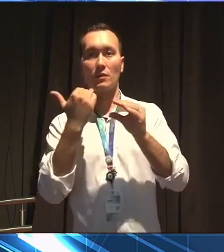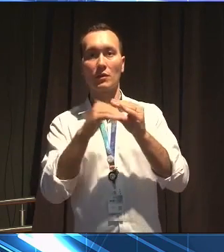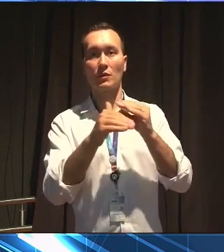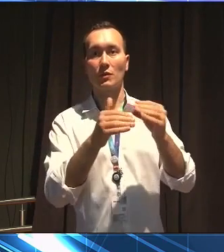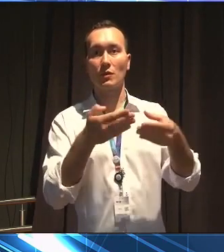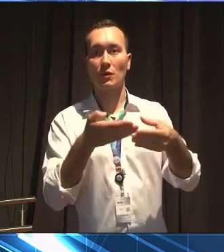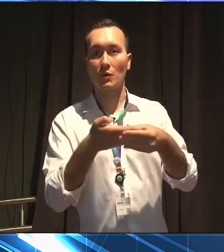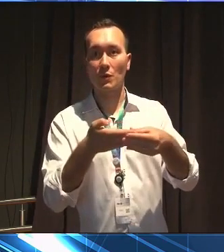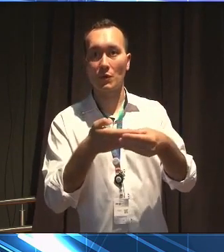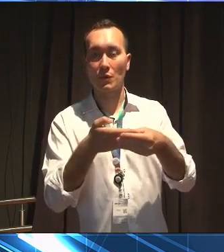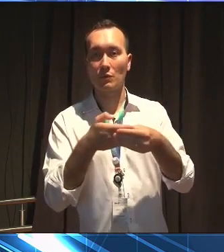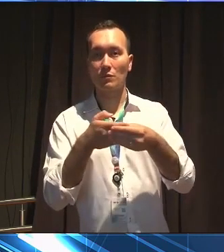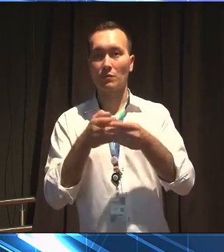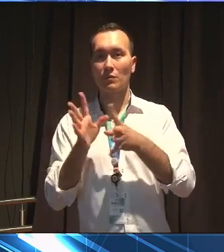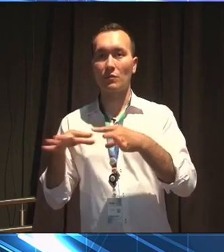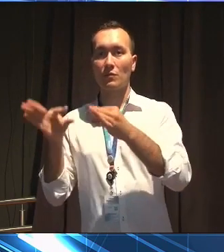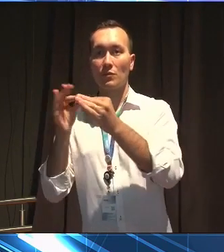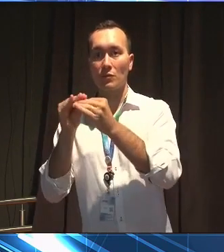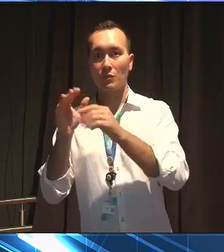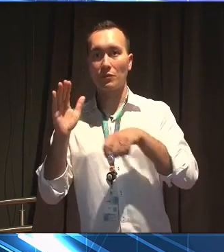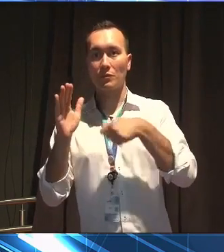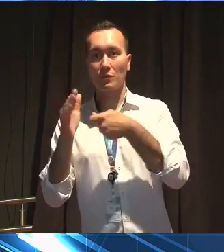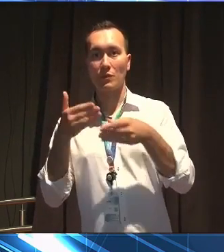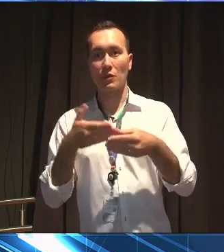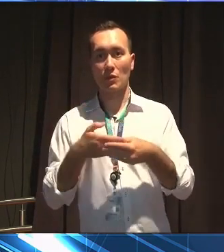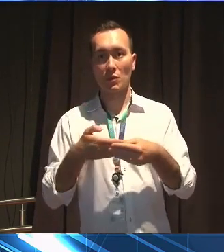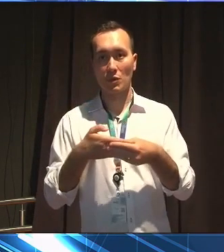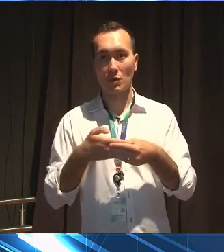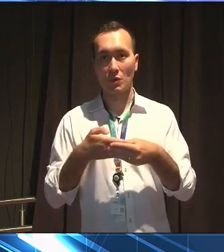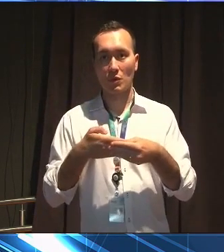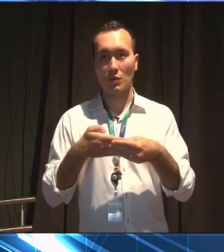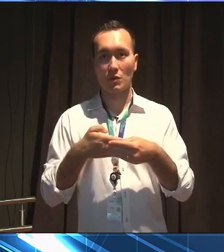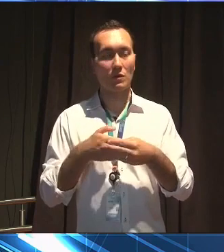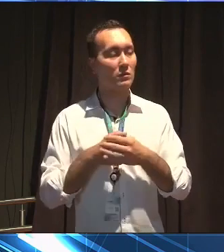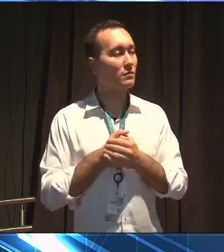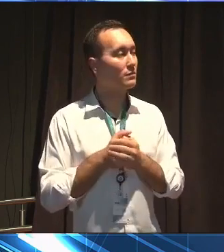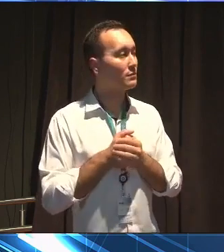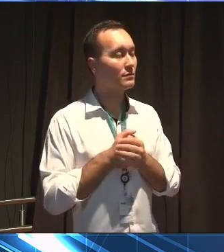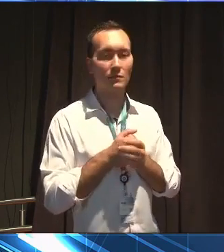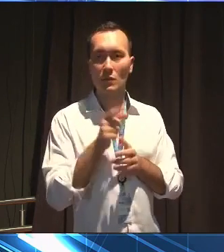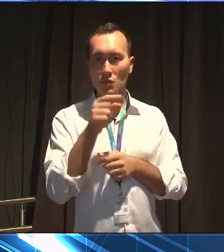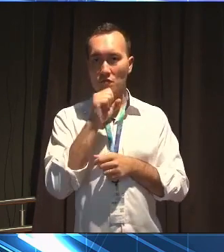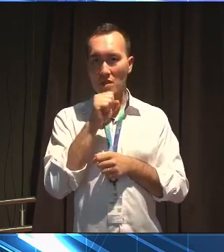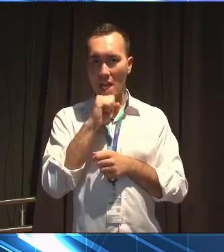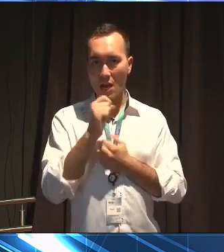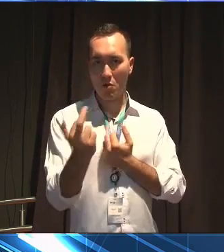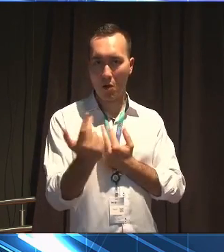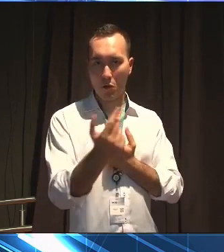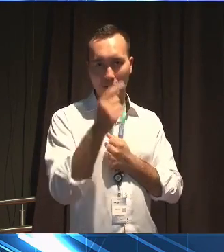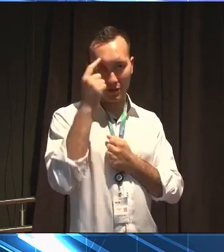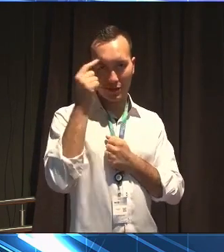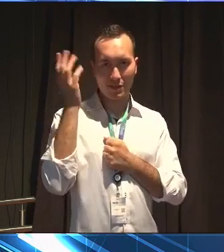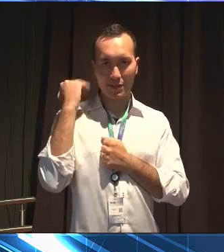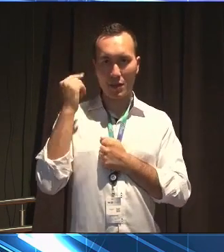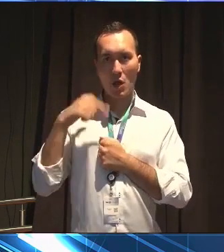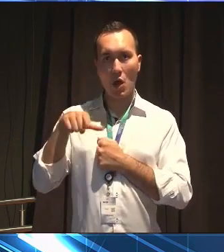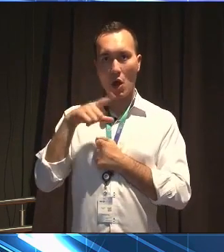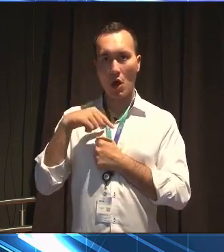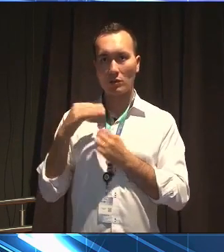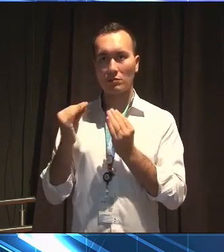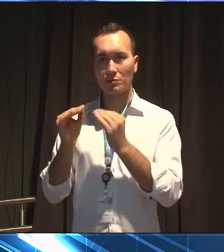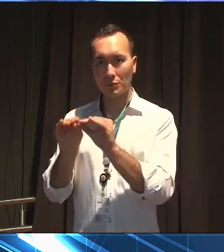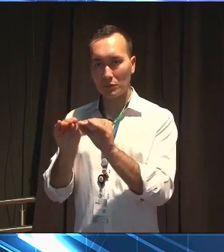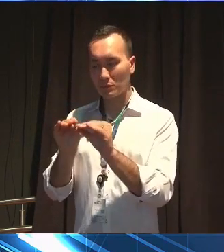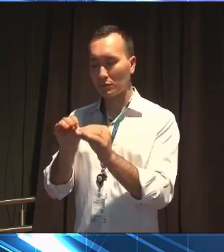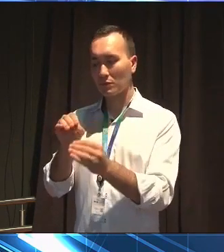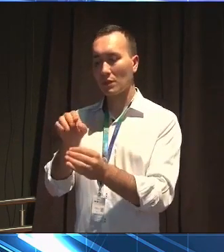você é um pouco mais antigo como eu, a gente usualmente gravava essa informação do usuário, a gente gravava do lado do servidor. E